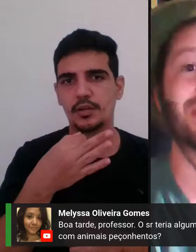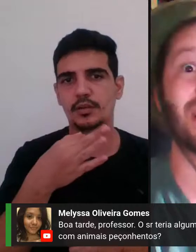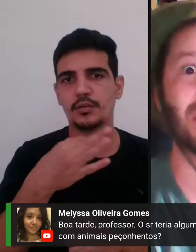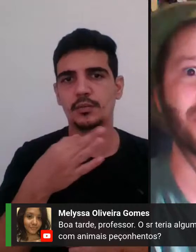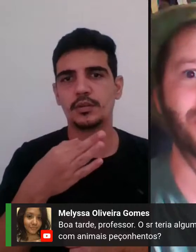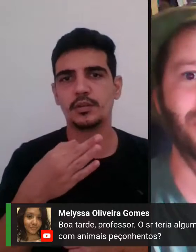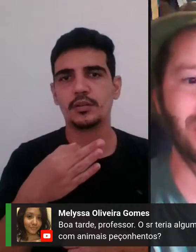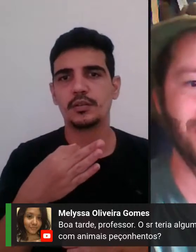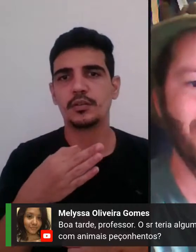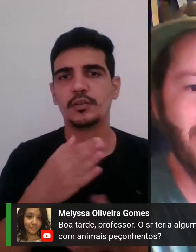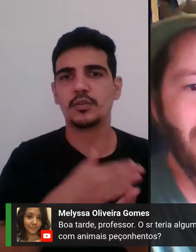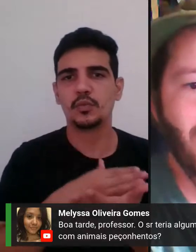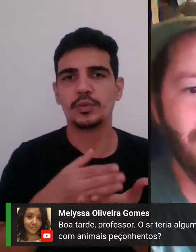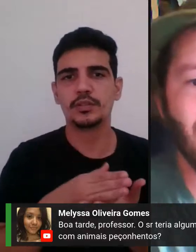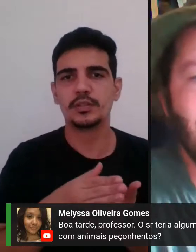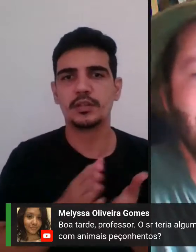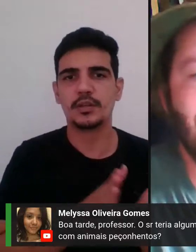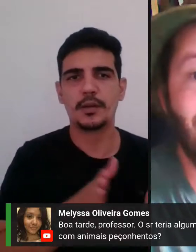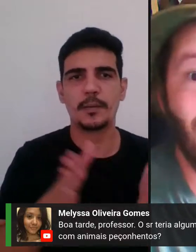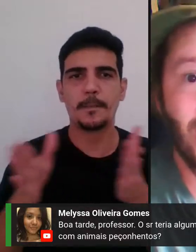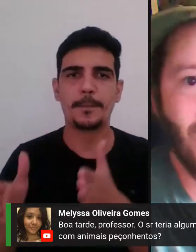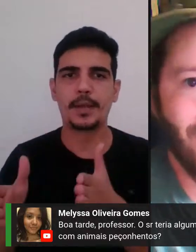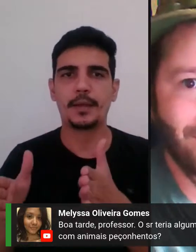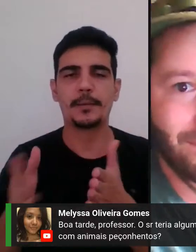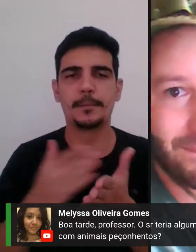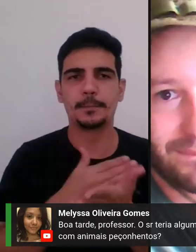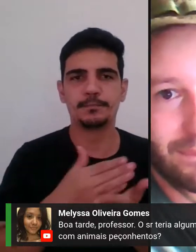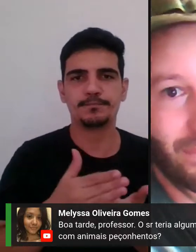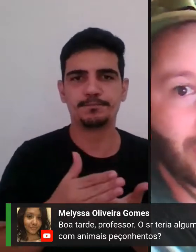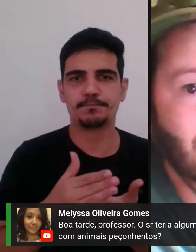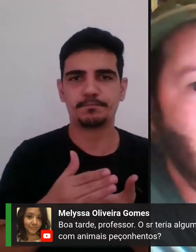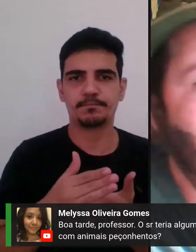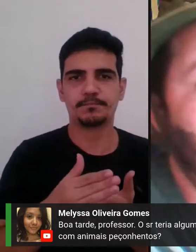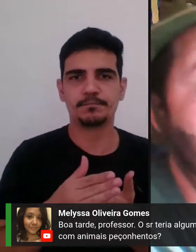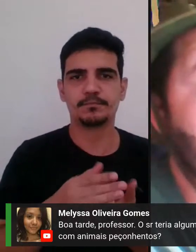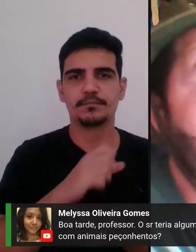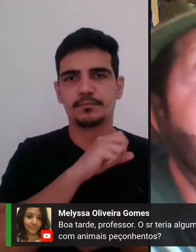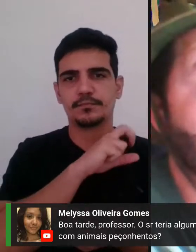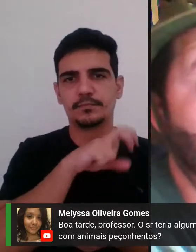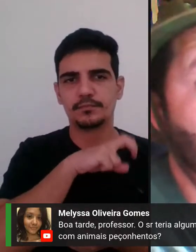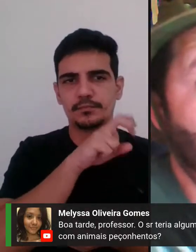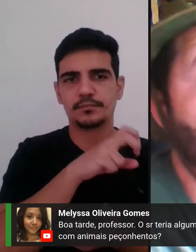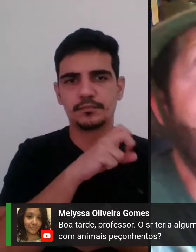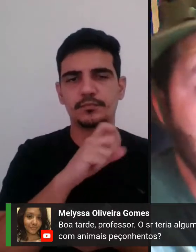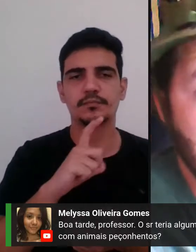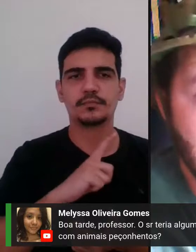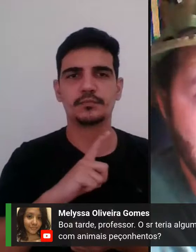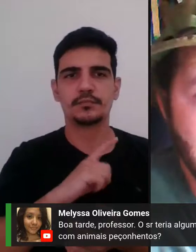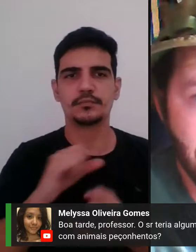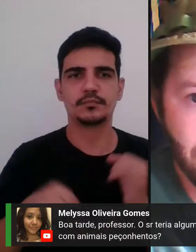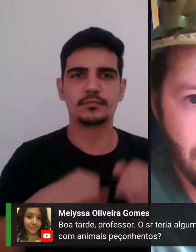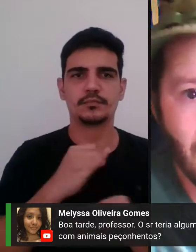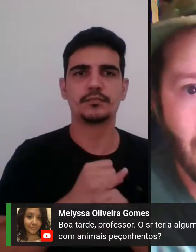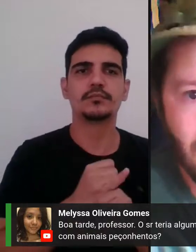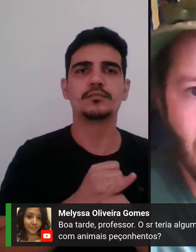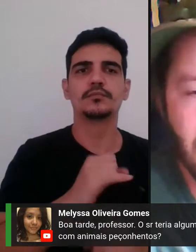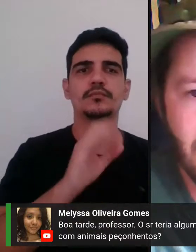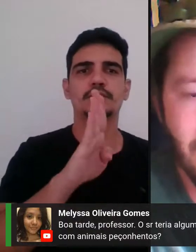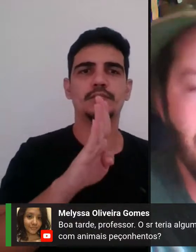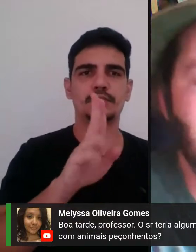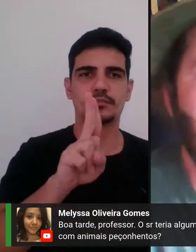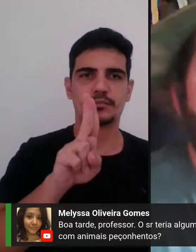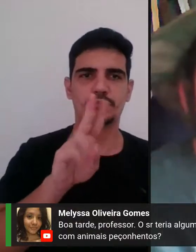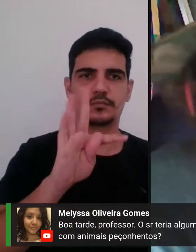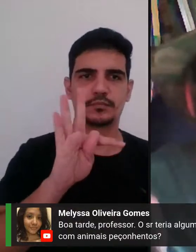peçonhentos? Excelente pergunta. Melissa, olha só. Pode entrar no site do Instituto Butantan, tá lá no